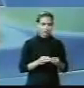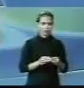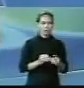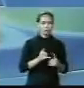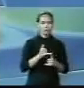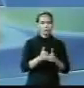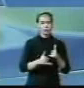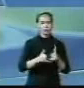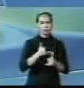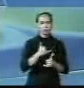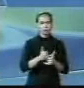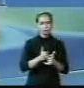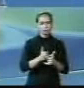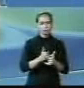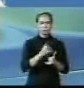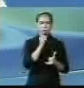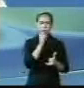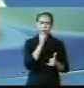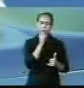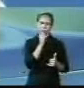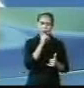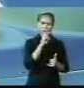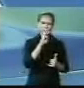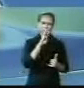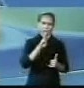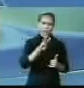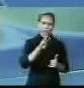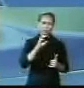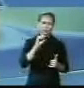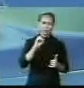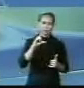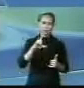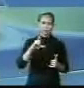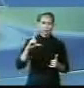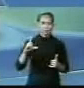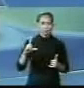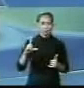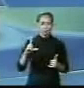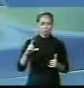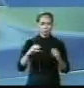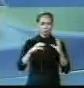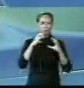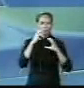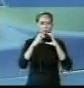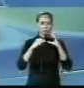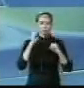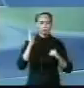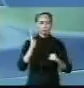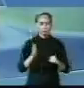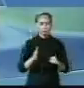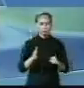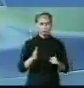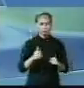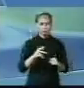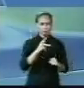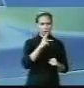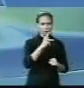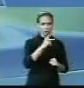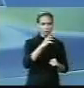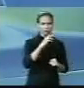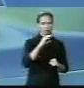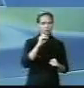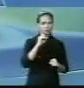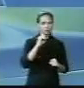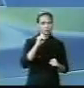internet, por exemplo, o site da UOL. Então, ele faz uma comunicação direta. O proxy, ele vai ficar exatamente